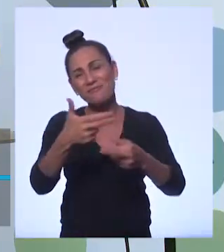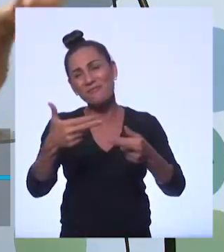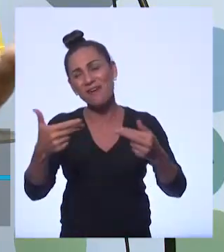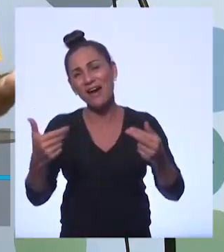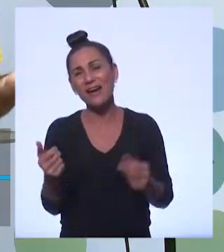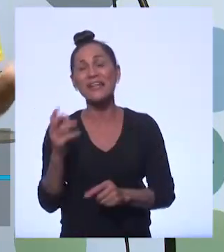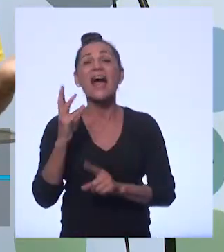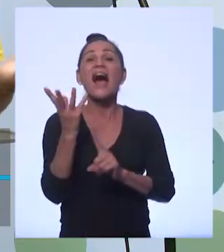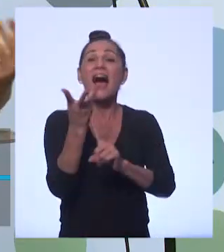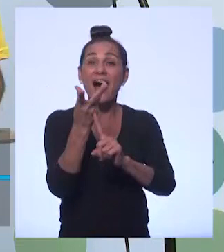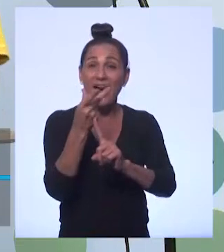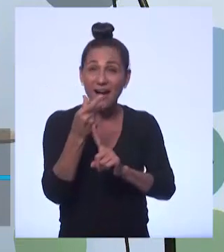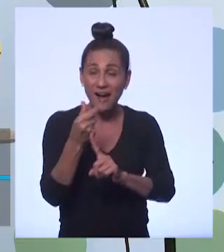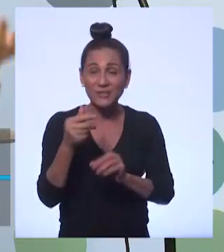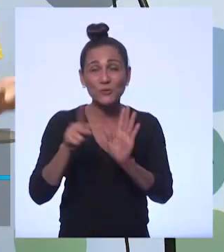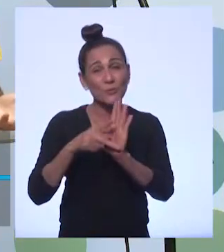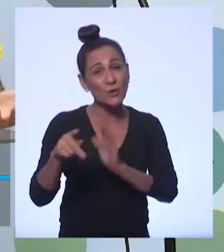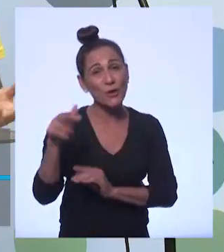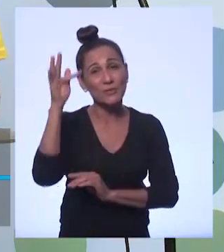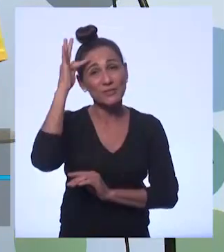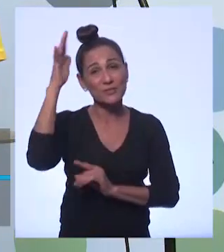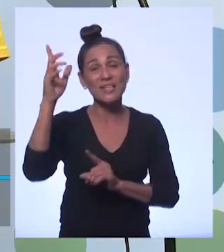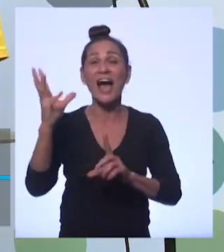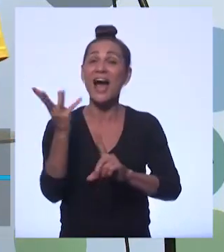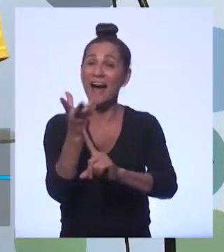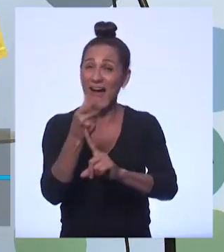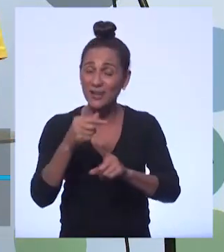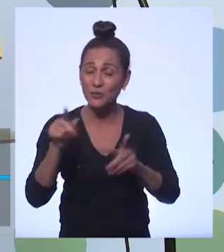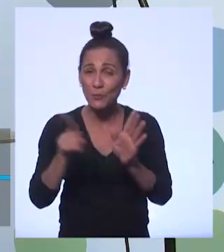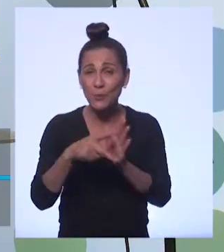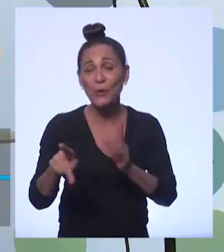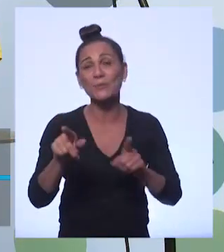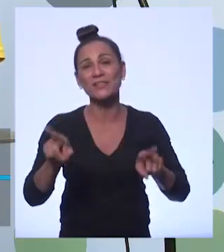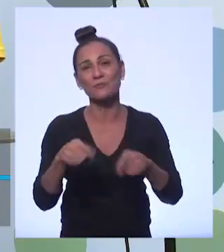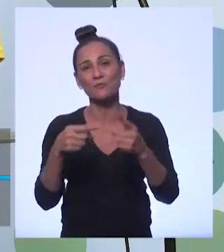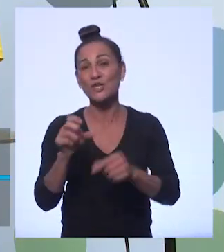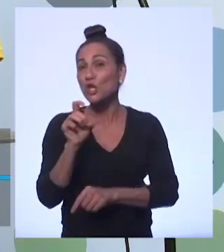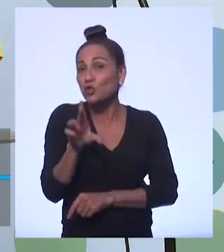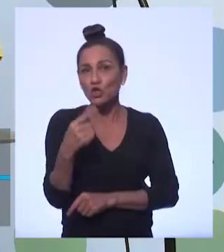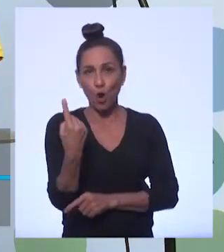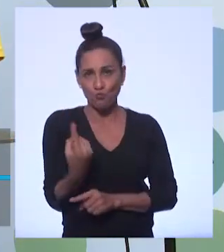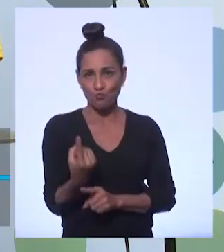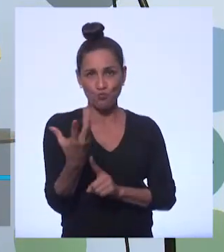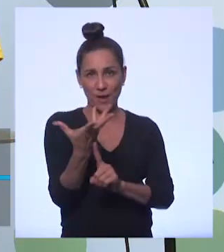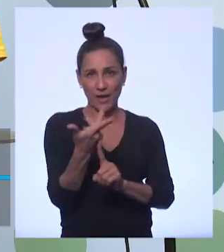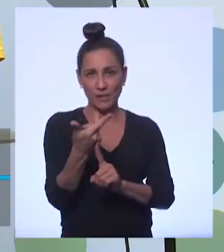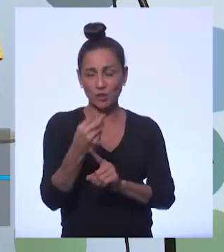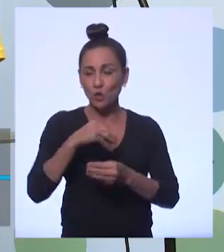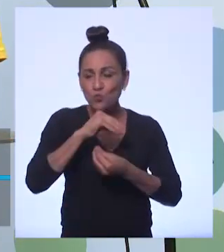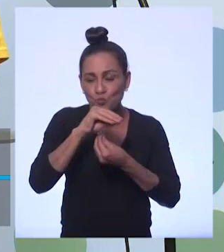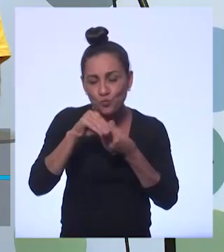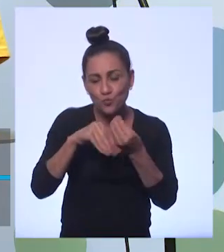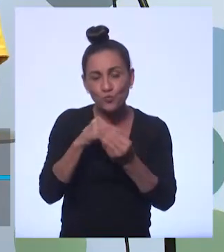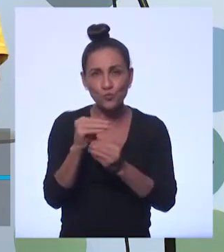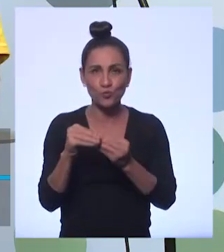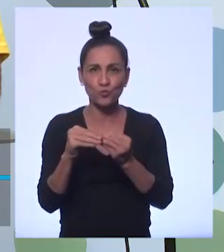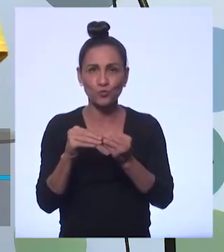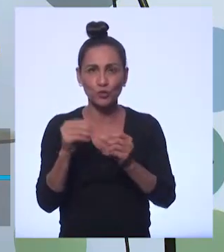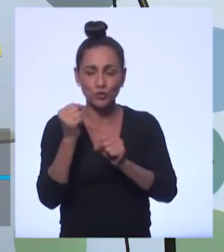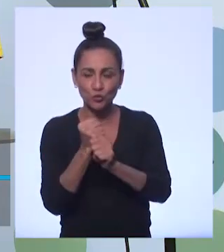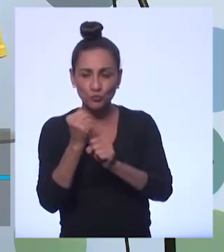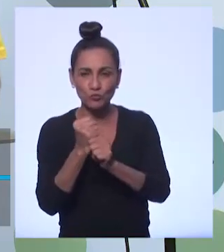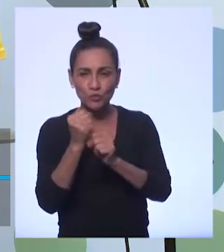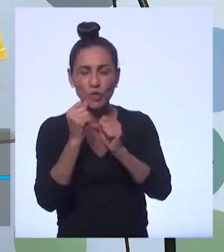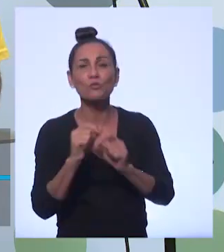da filosofia, a arte da música. Então não existe uma arte só. Tudo que tem a ver então com essa fabricação de obra